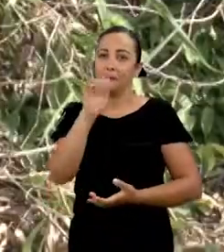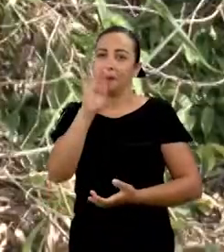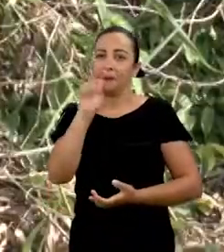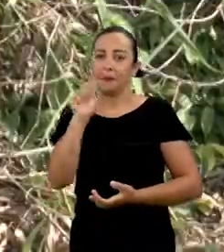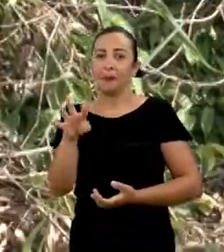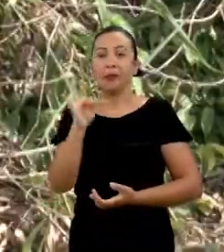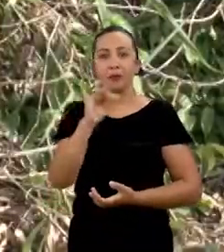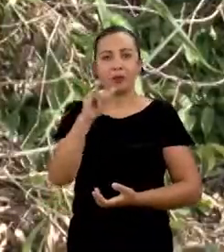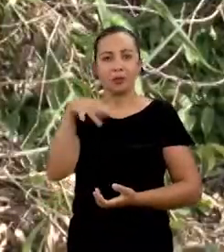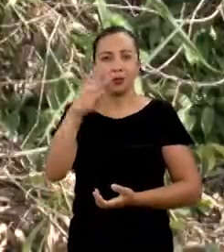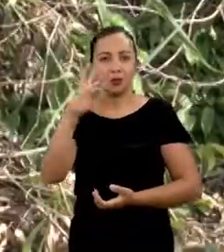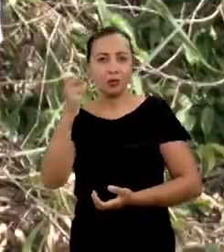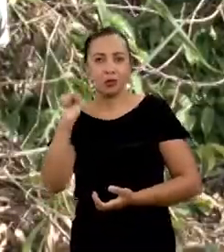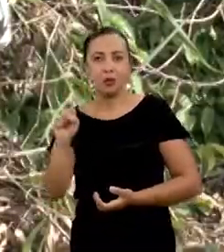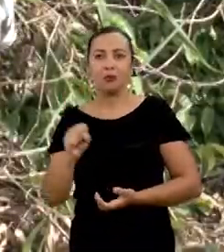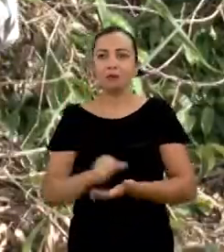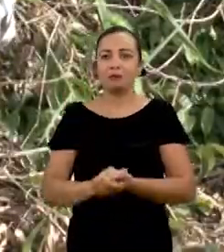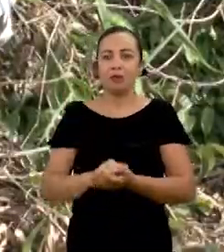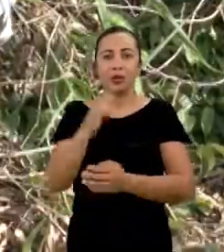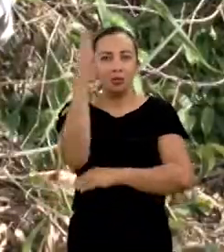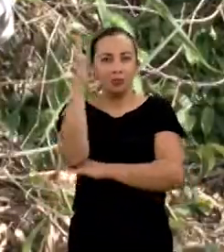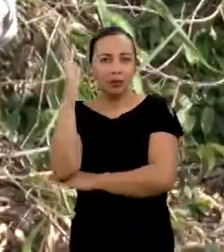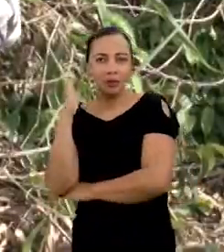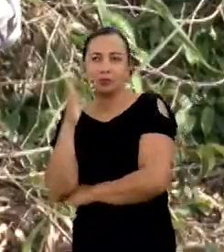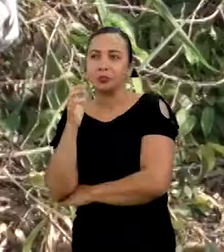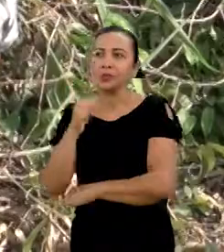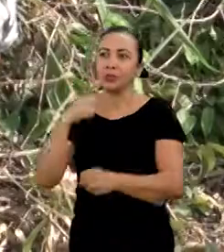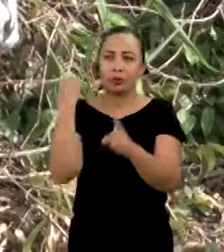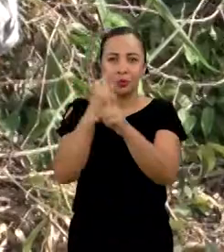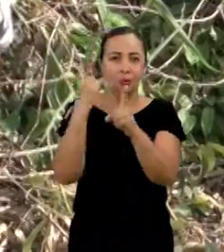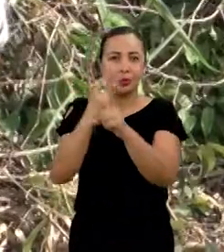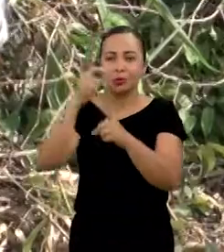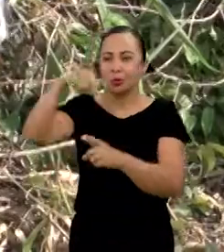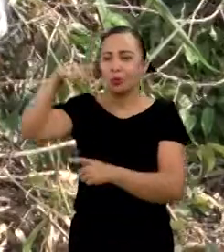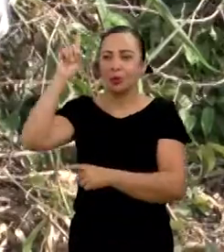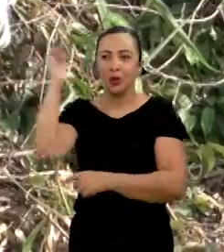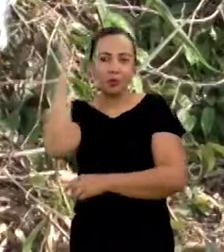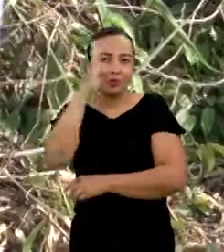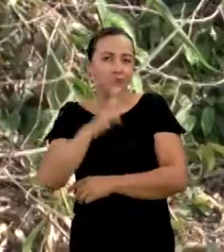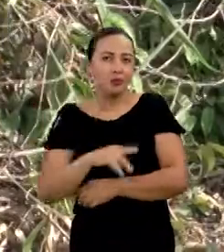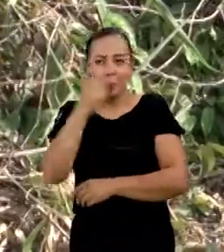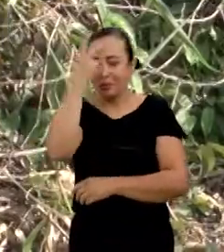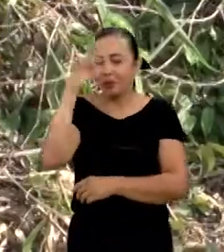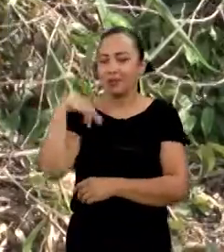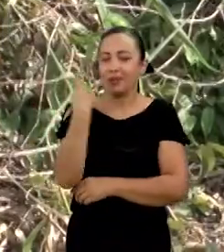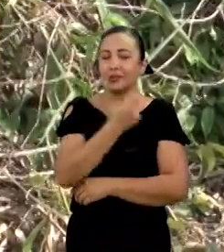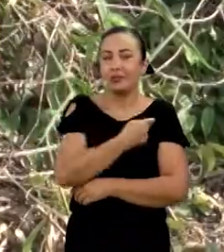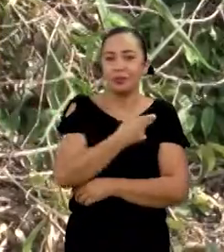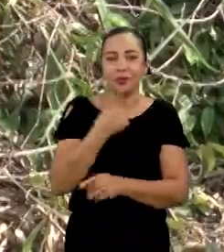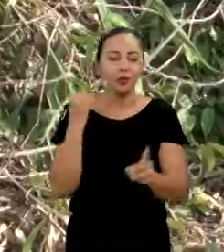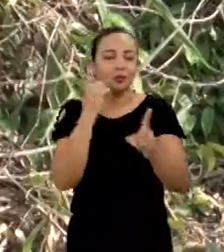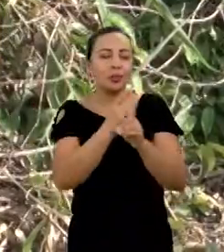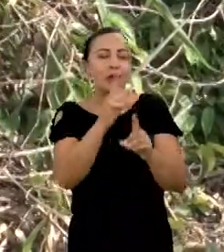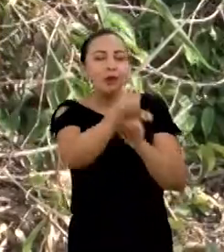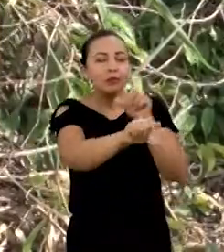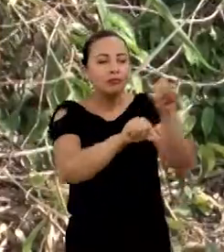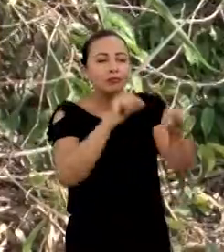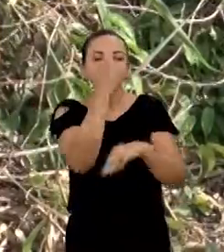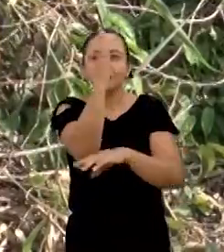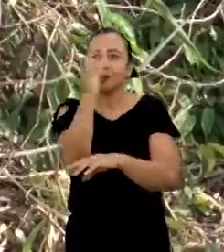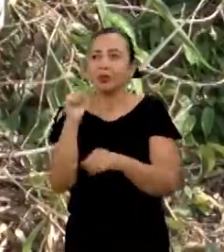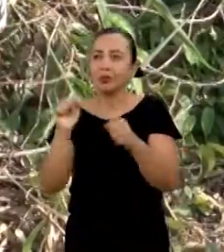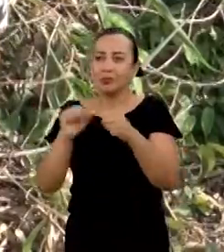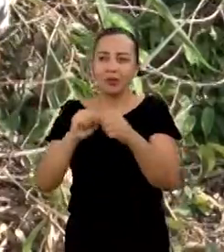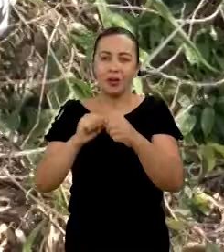Barba-timão, ela é uma planta amplamente encontrada no Nordeste brasileiro. Então, para a gente chegar a escolher essa planta, inicialmente a gente